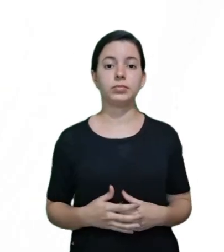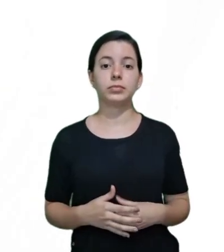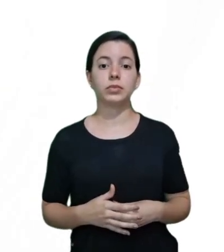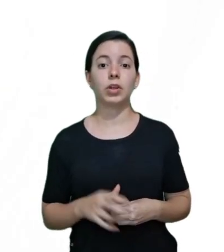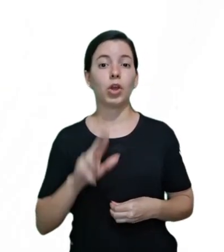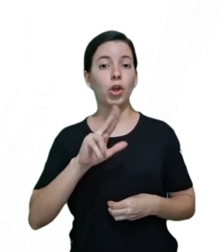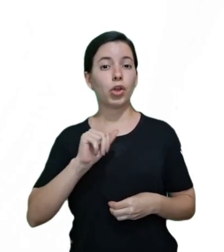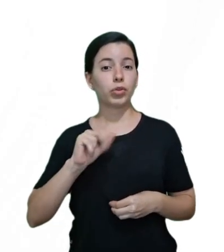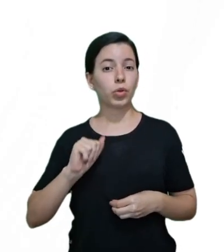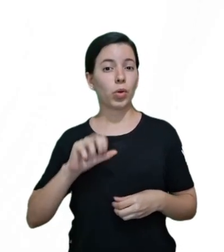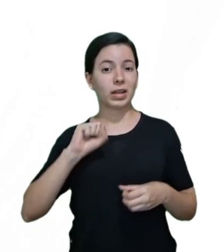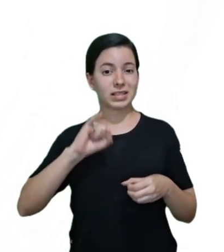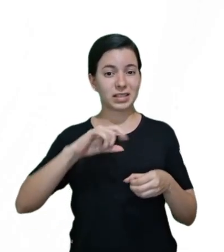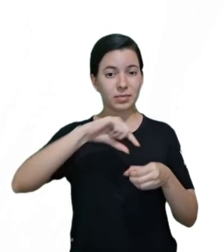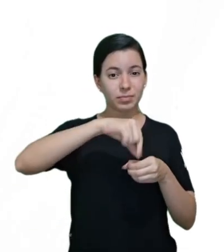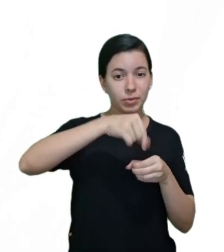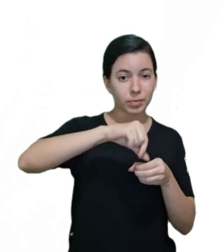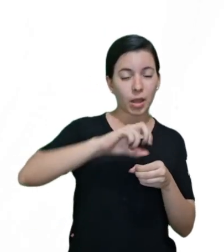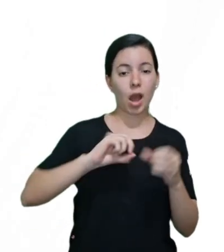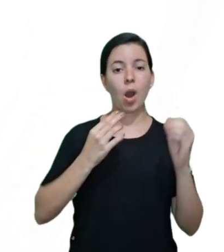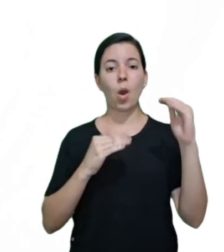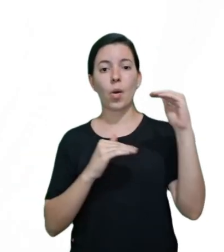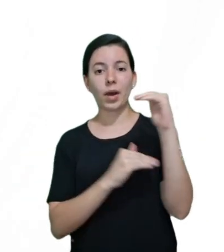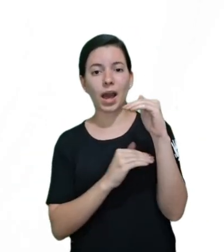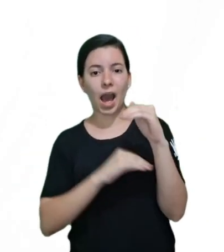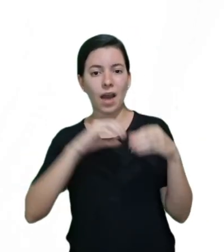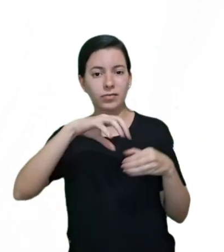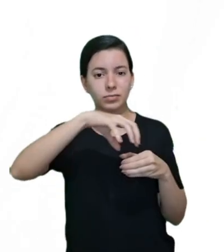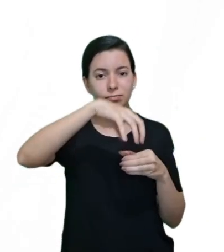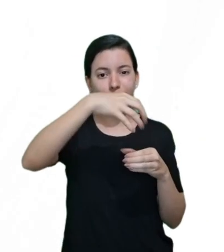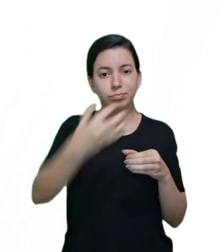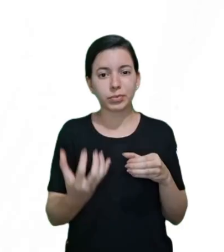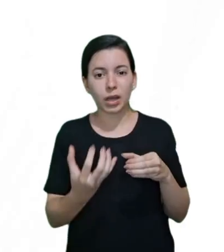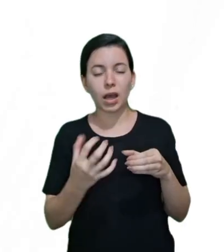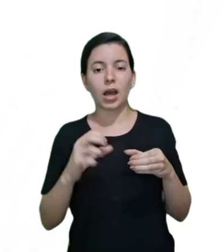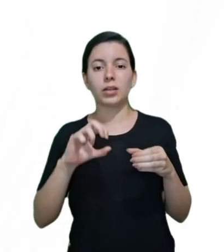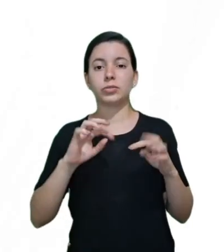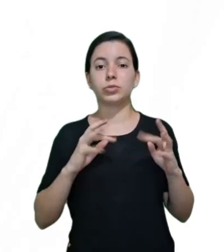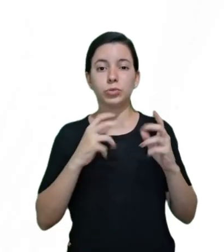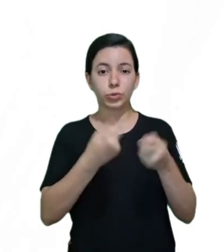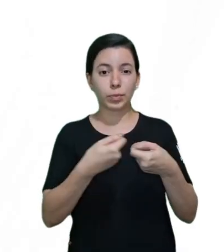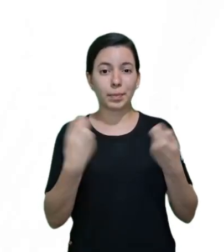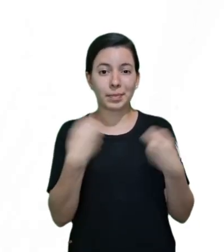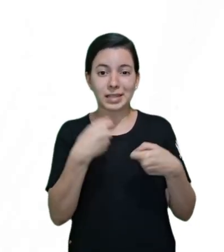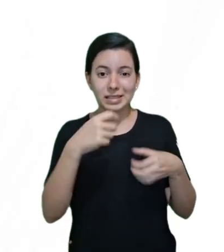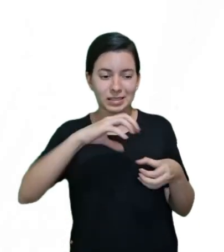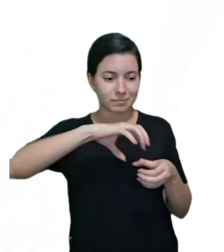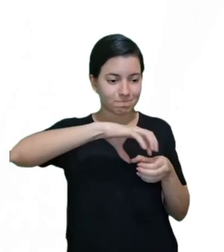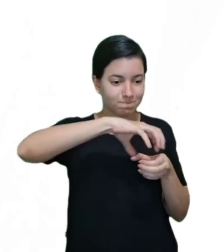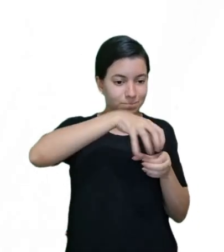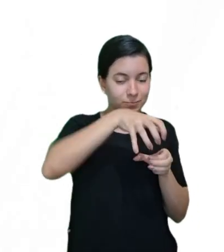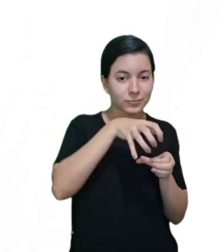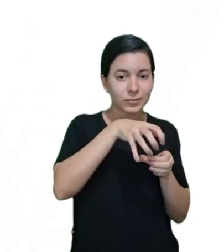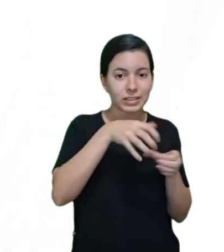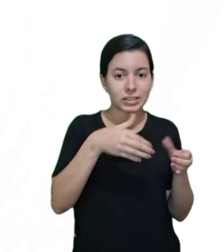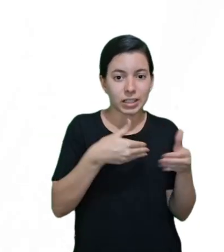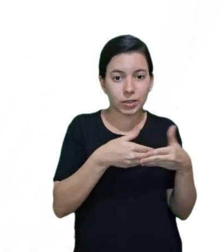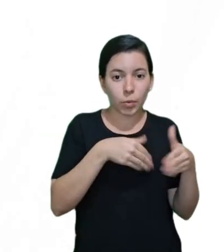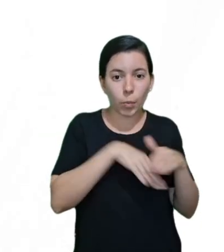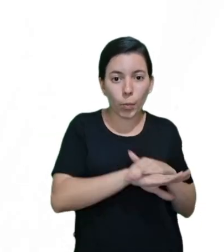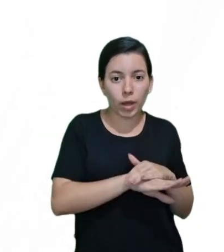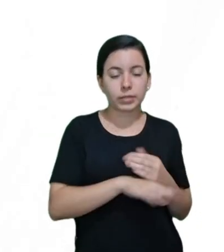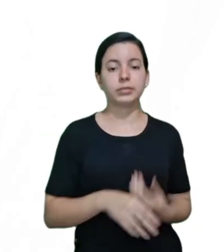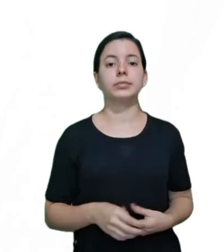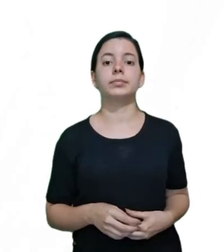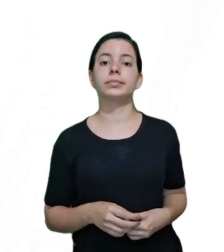no ar. Nunca destampe um frasco, garrafa, placa de Petri, etc., estéril até o momento exato em que for utilizá-lo.